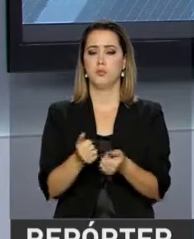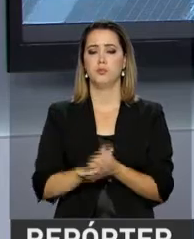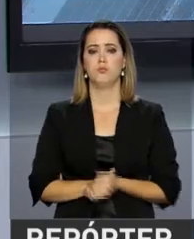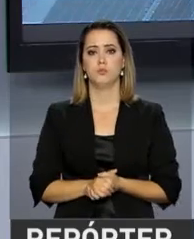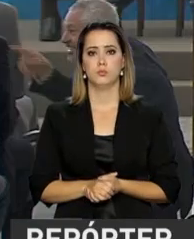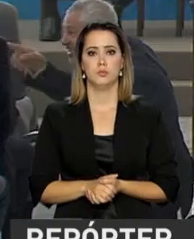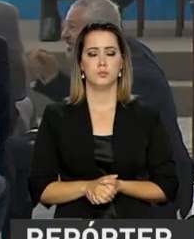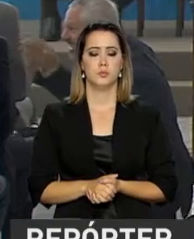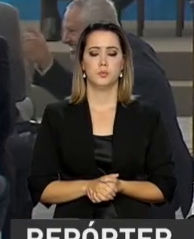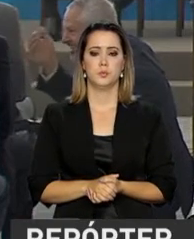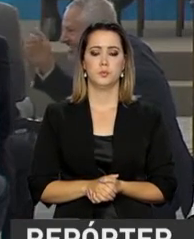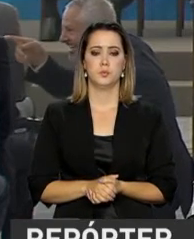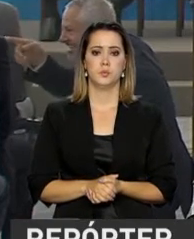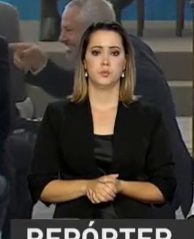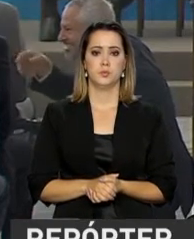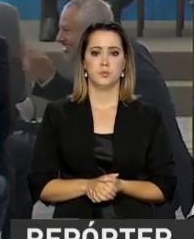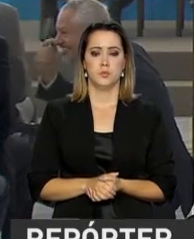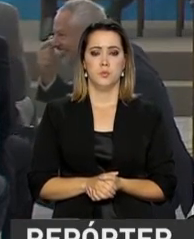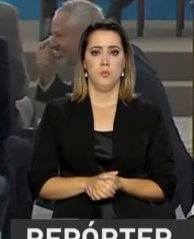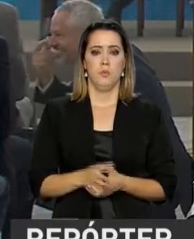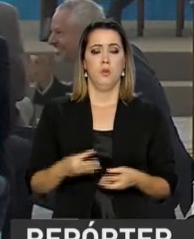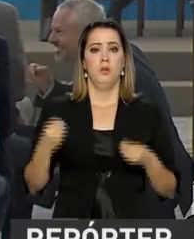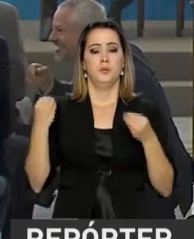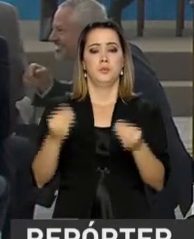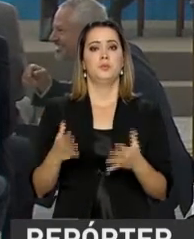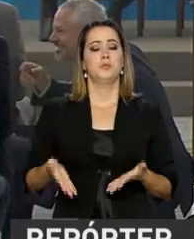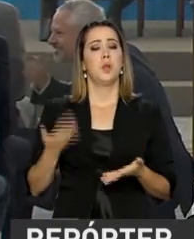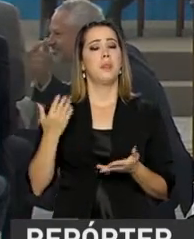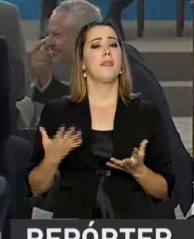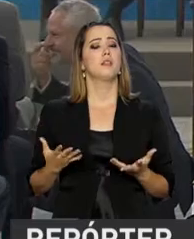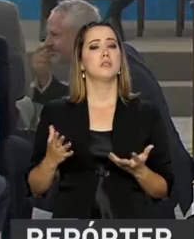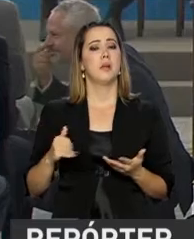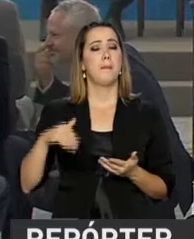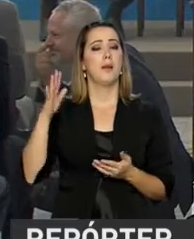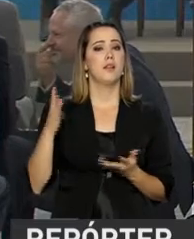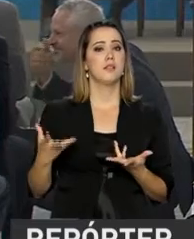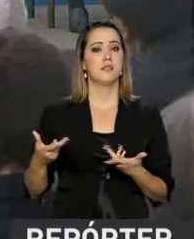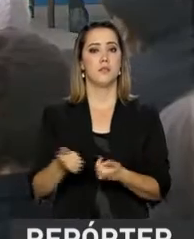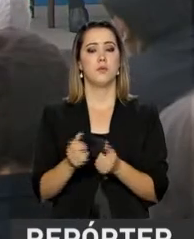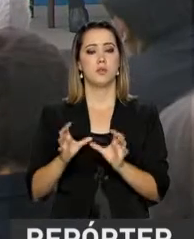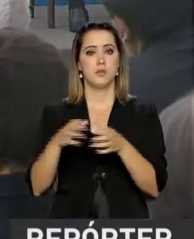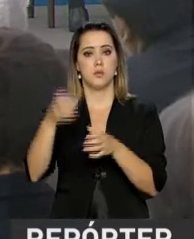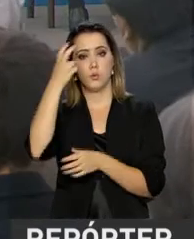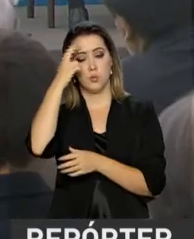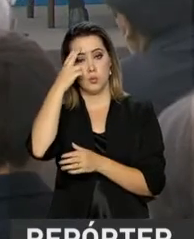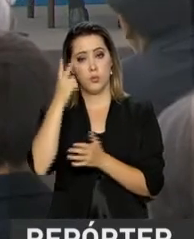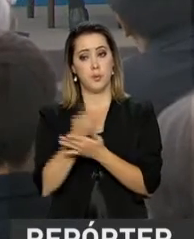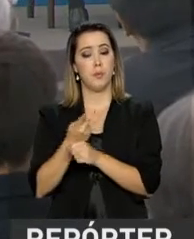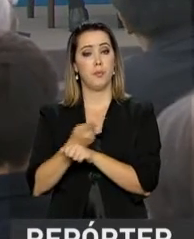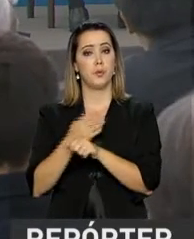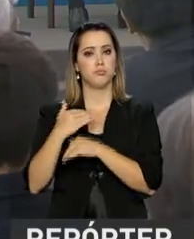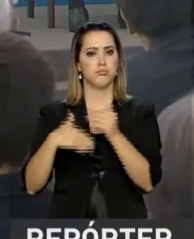pasta mais eficiente as ações federais na área da cultura e buscar avanços